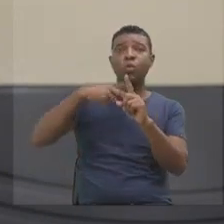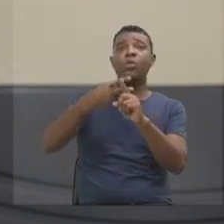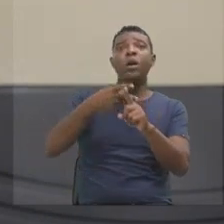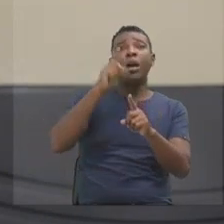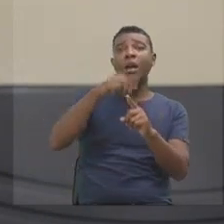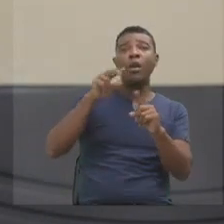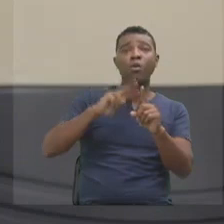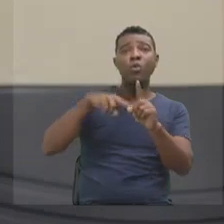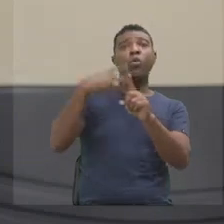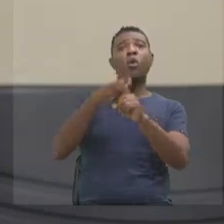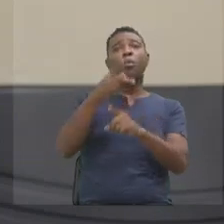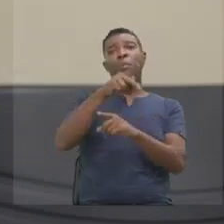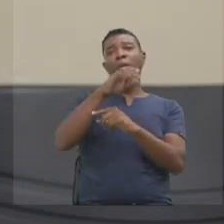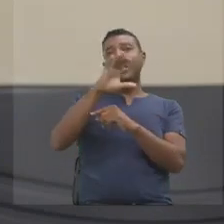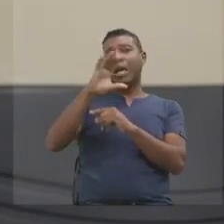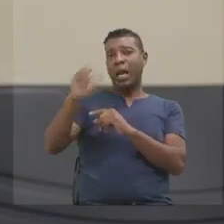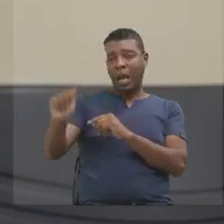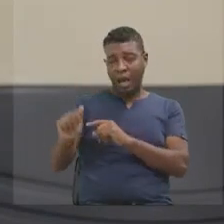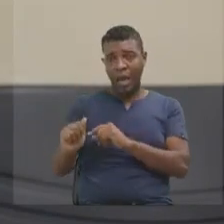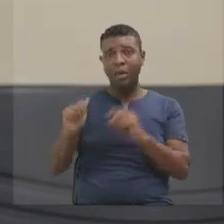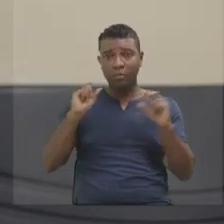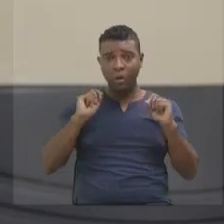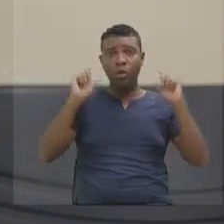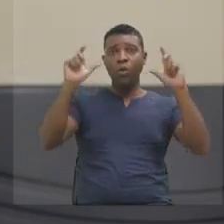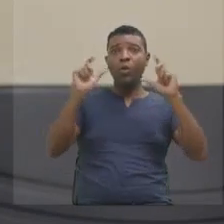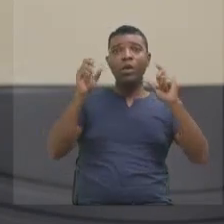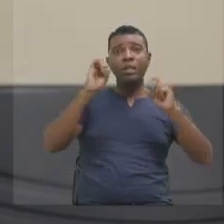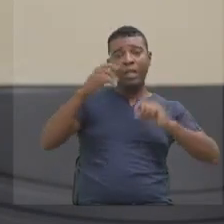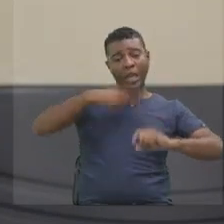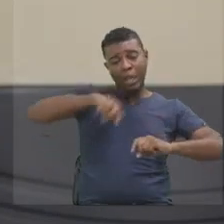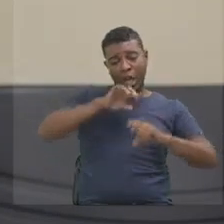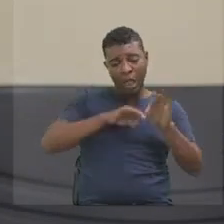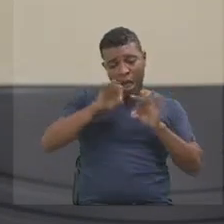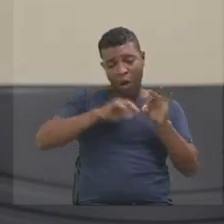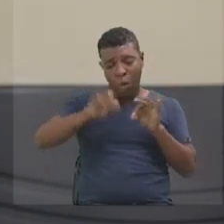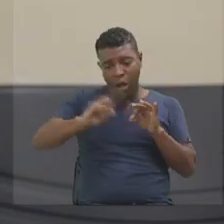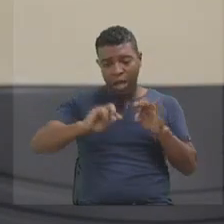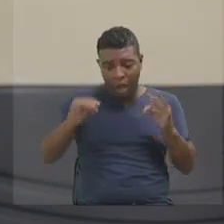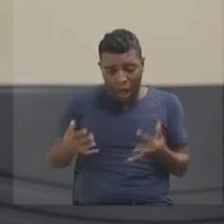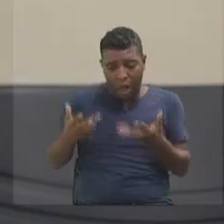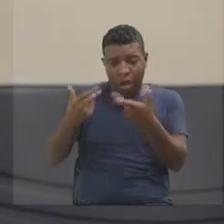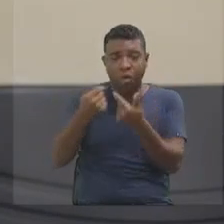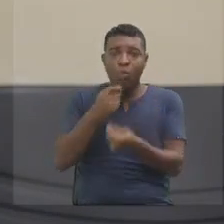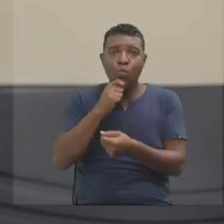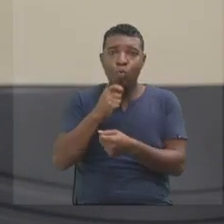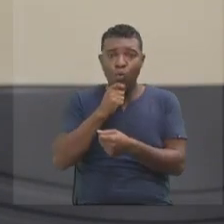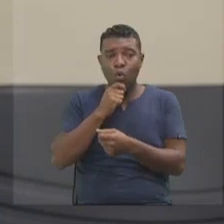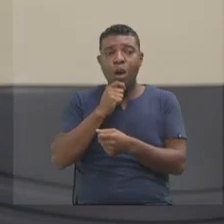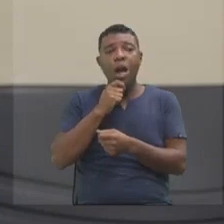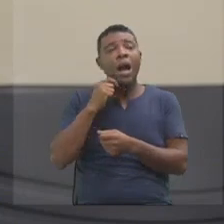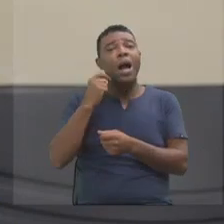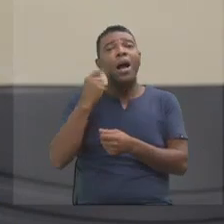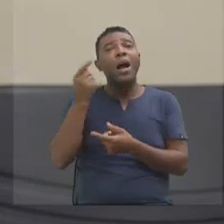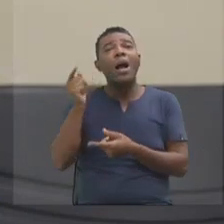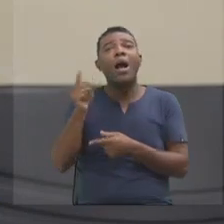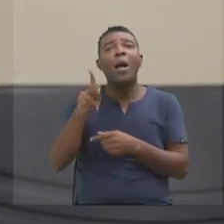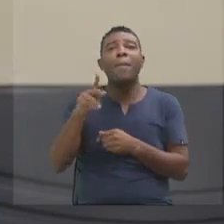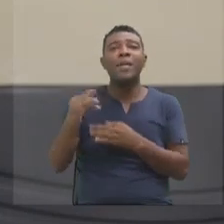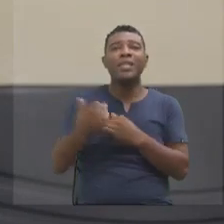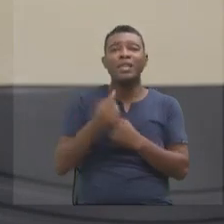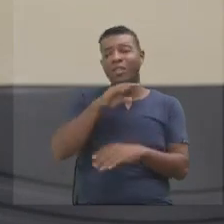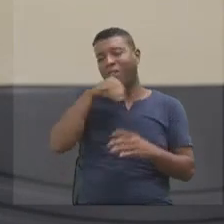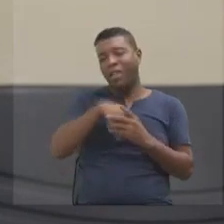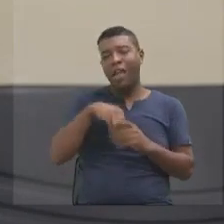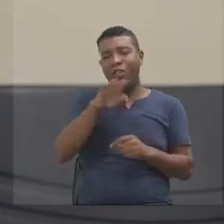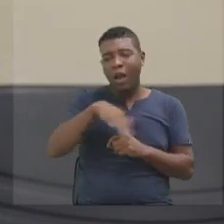PCA E se a gente não organizar e qualificar a experiência do paciente dentro dos níveis de cuidado